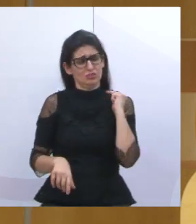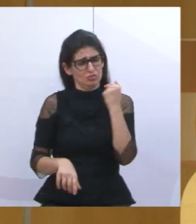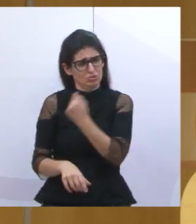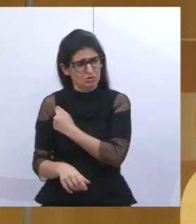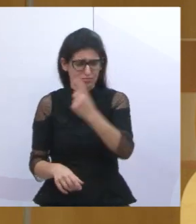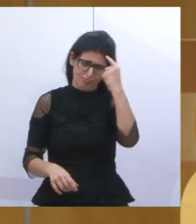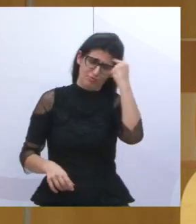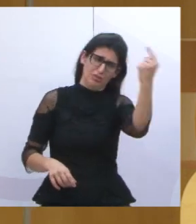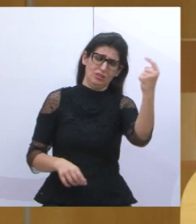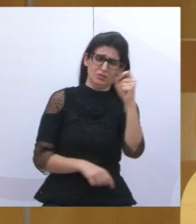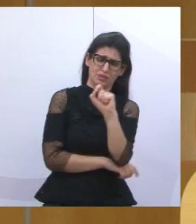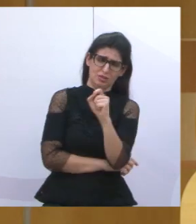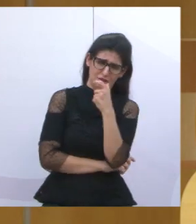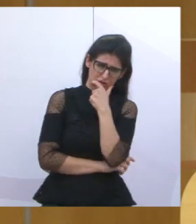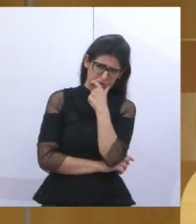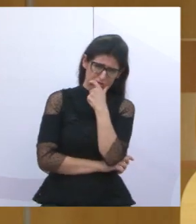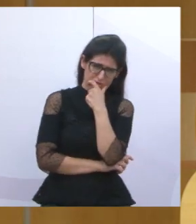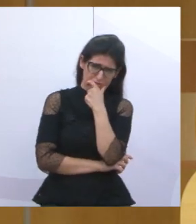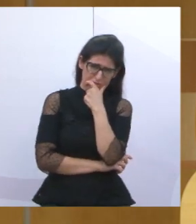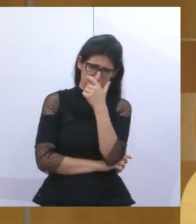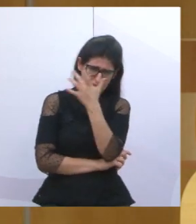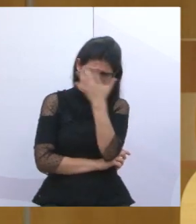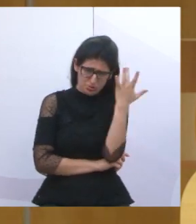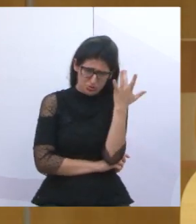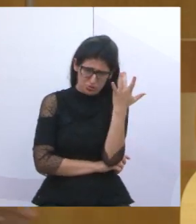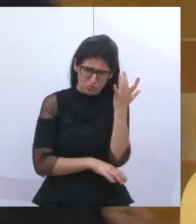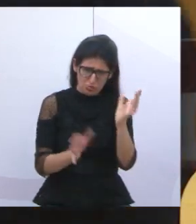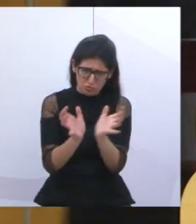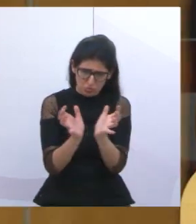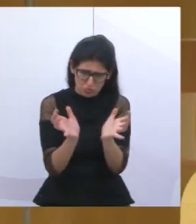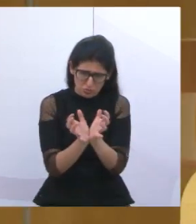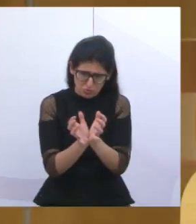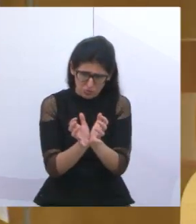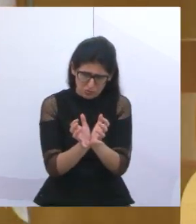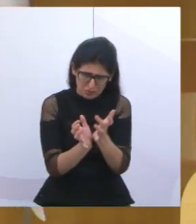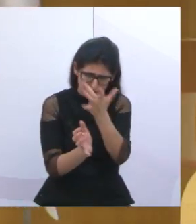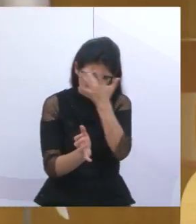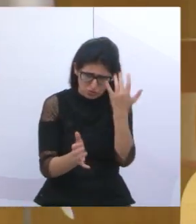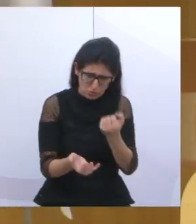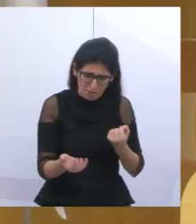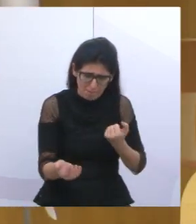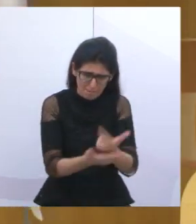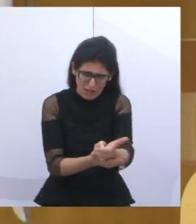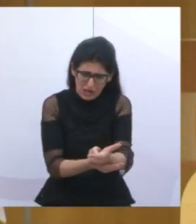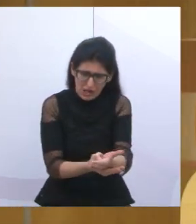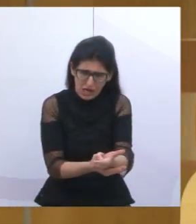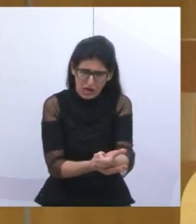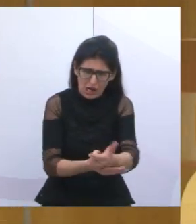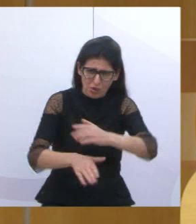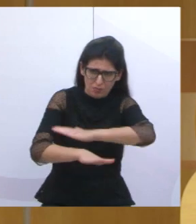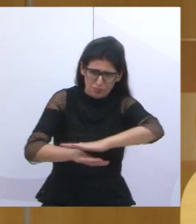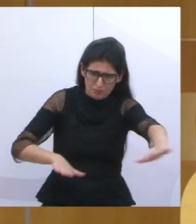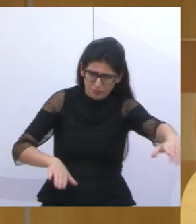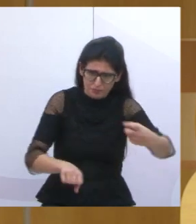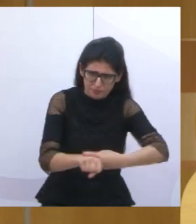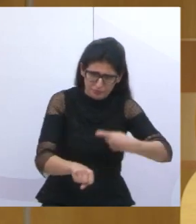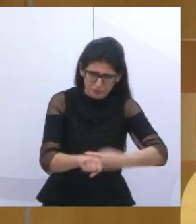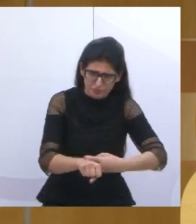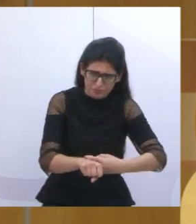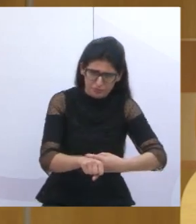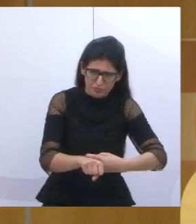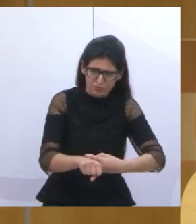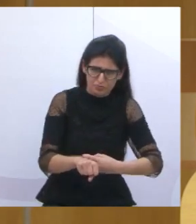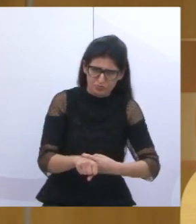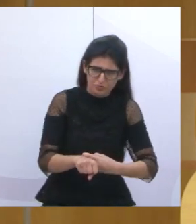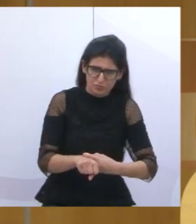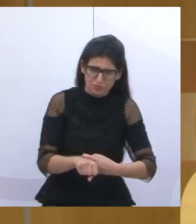diz que o contribuinte, os moradores, pagar o asfalto está onerando o contribuinte, né? E em